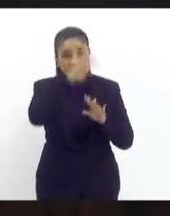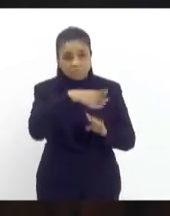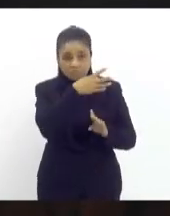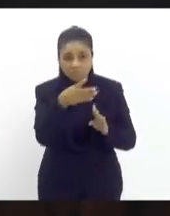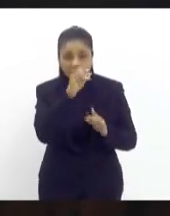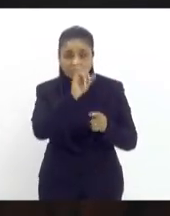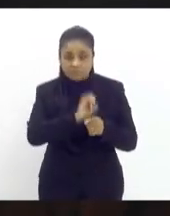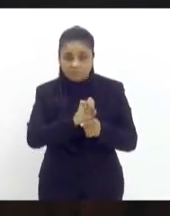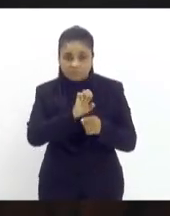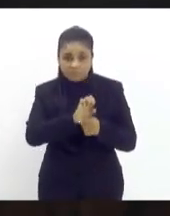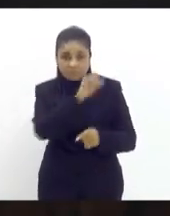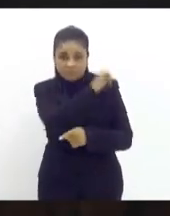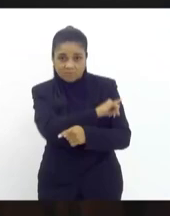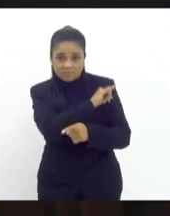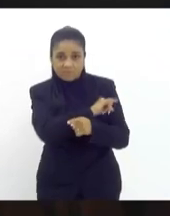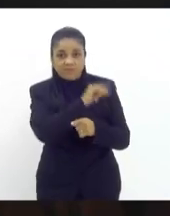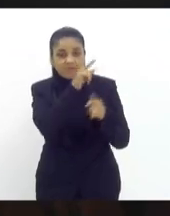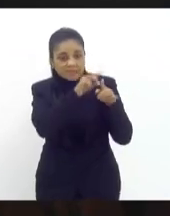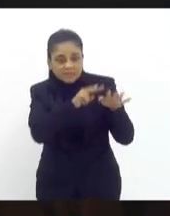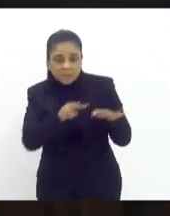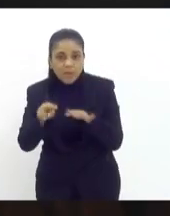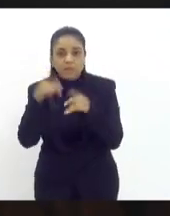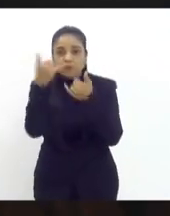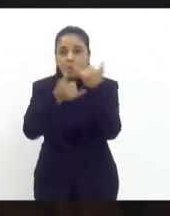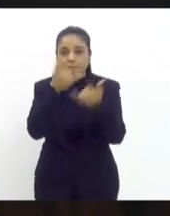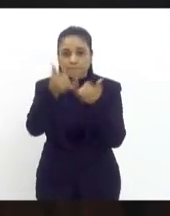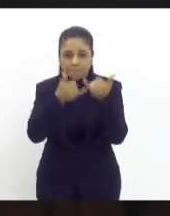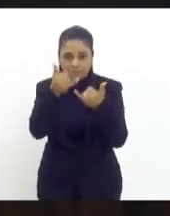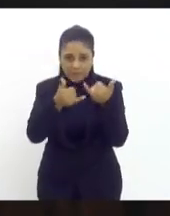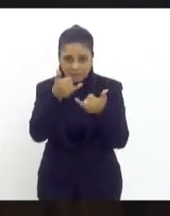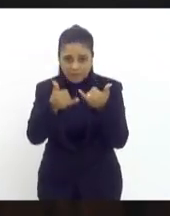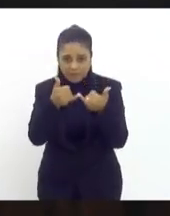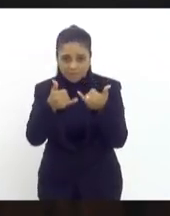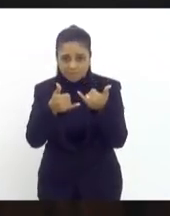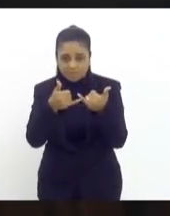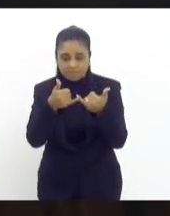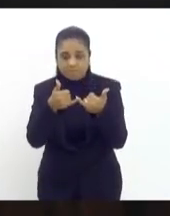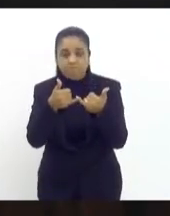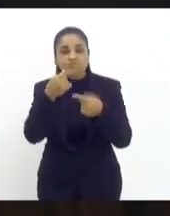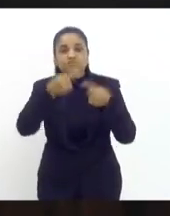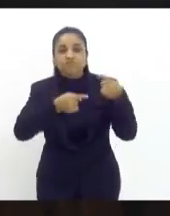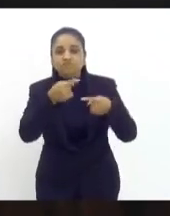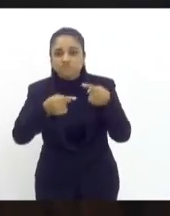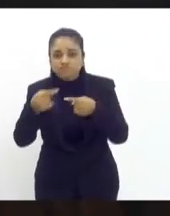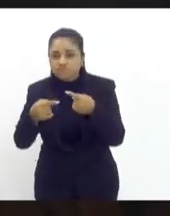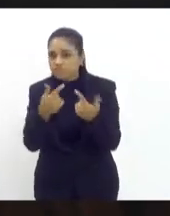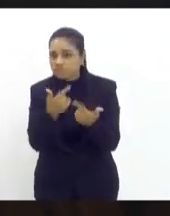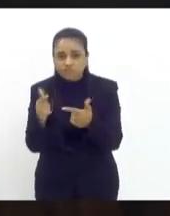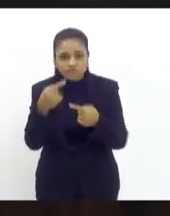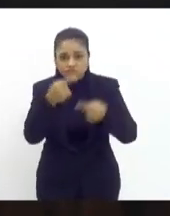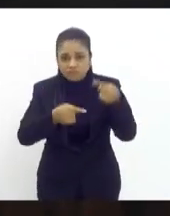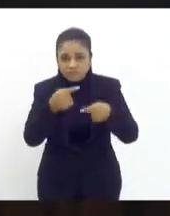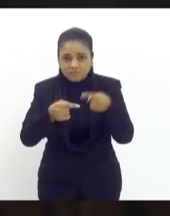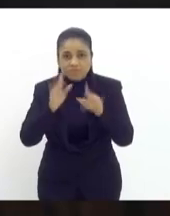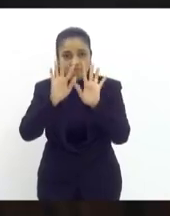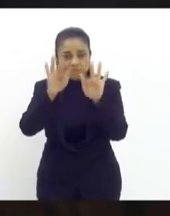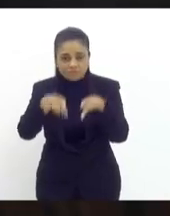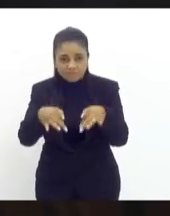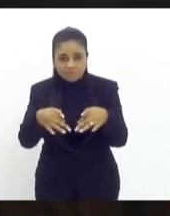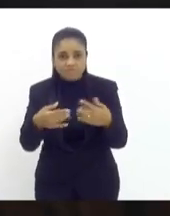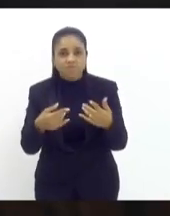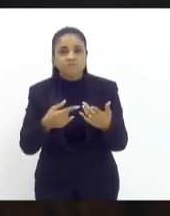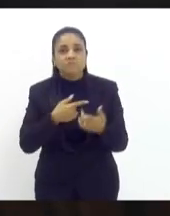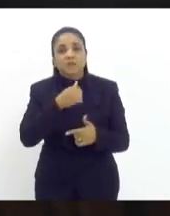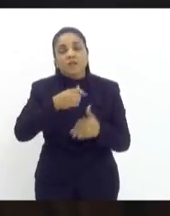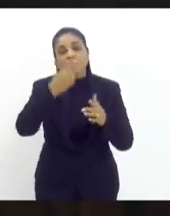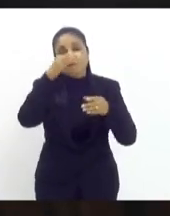a semana Estadual do brincar em discussão no avião Quem queria discutir encerrado a discussão